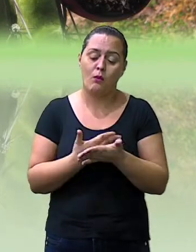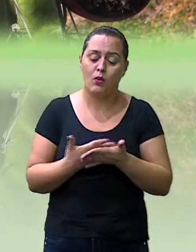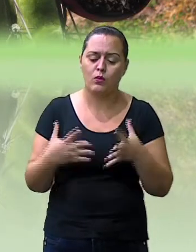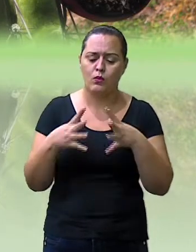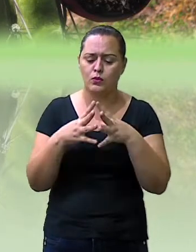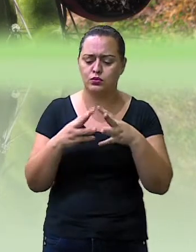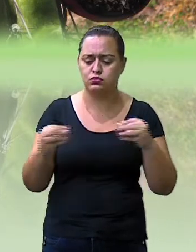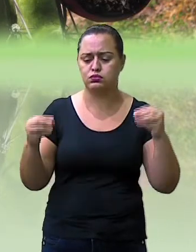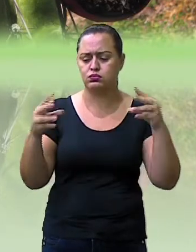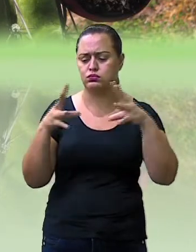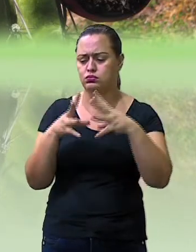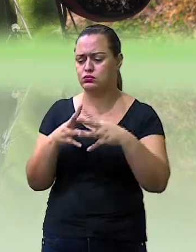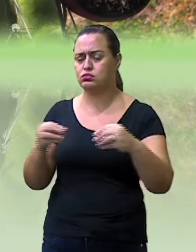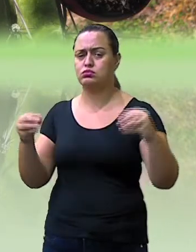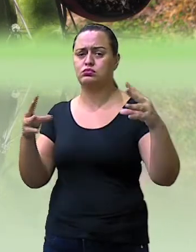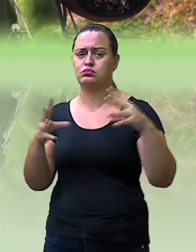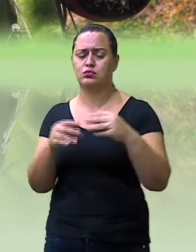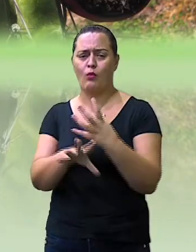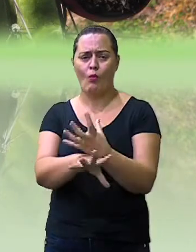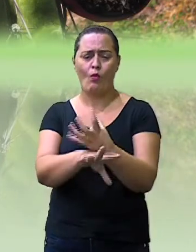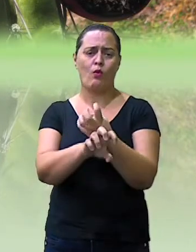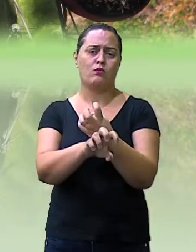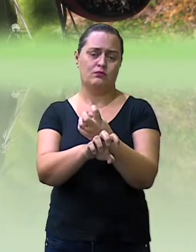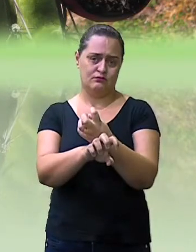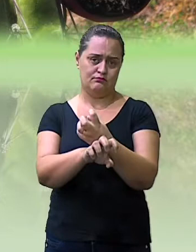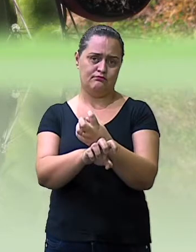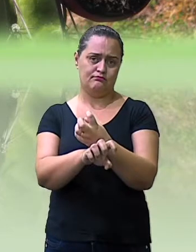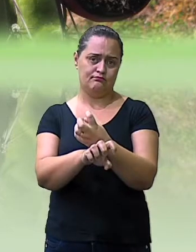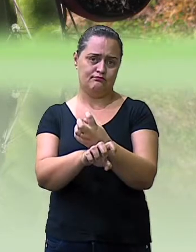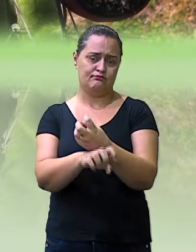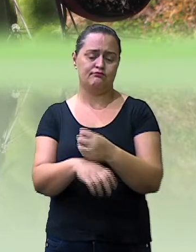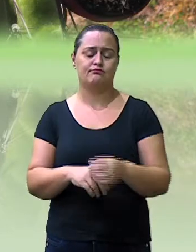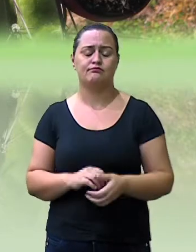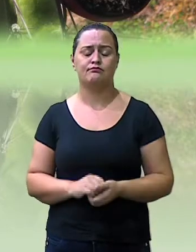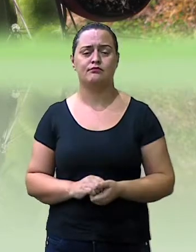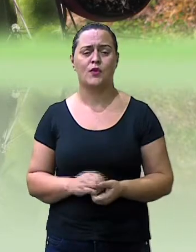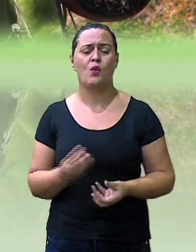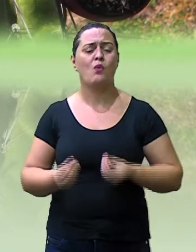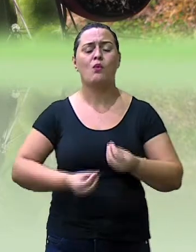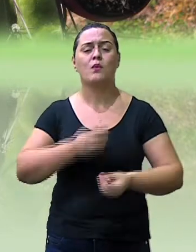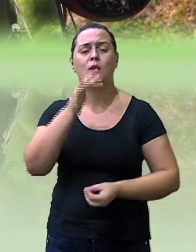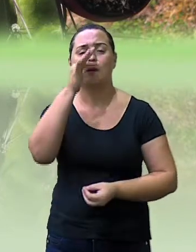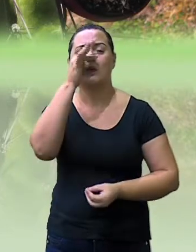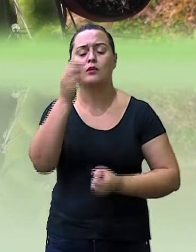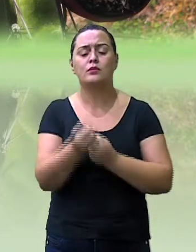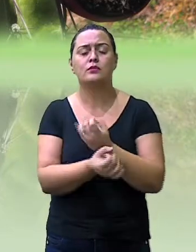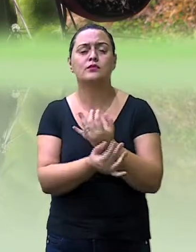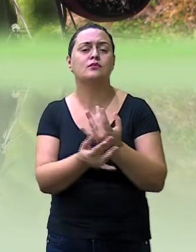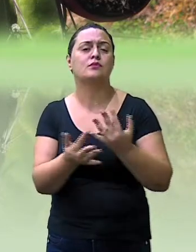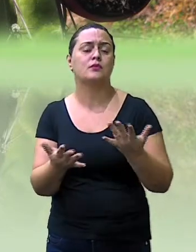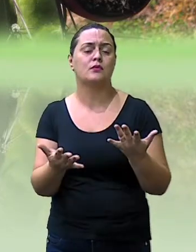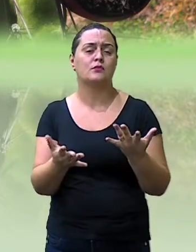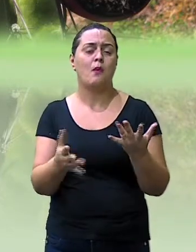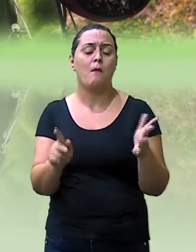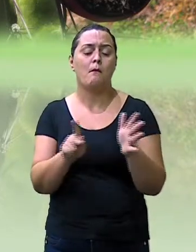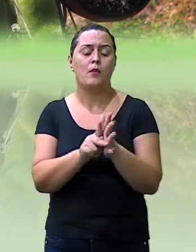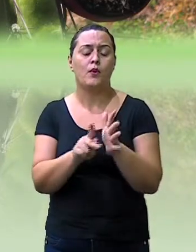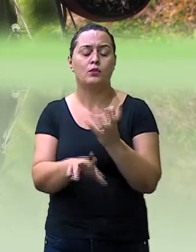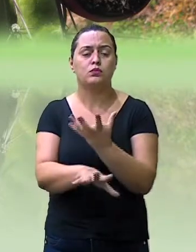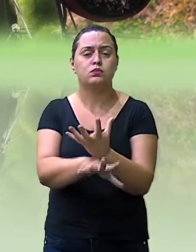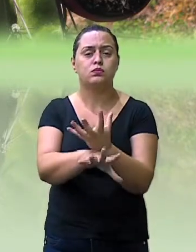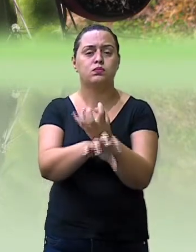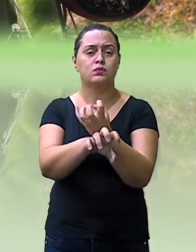da Caatinga se constitui de um tipo de vegetação totalmente adaptada ao regime